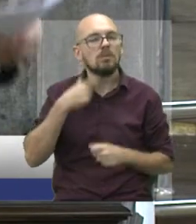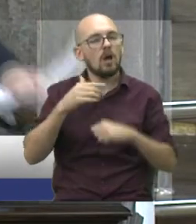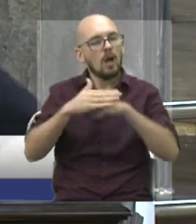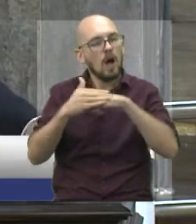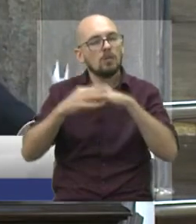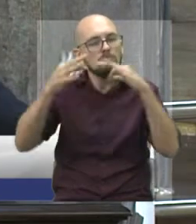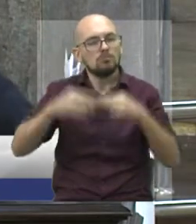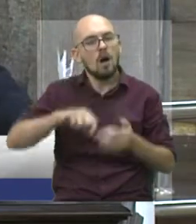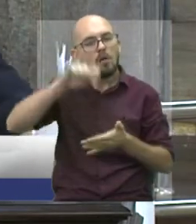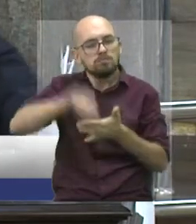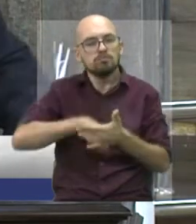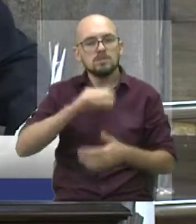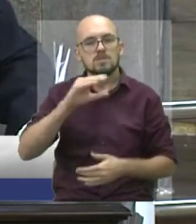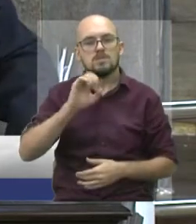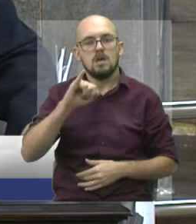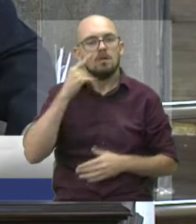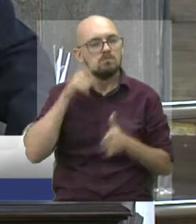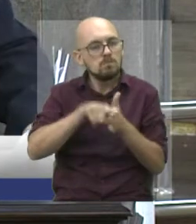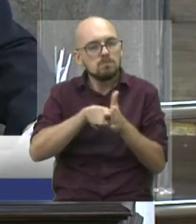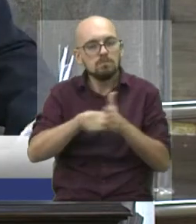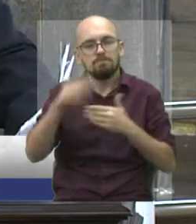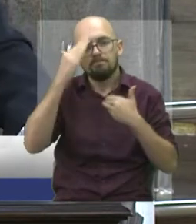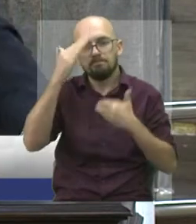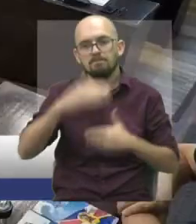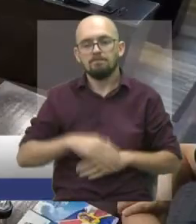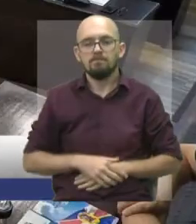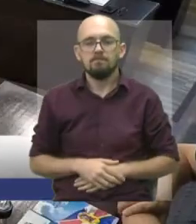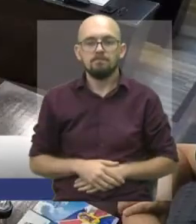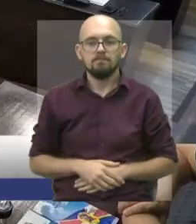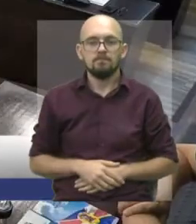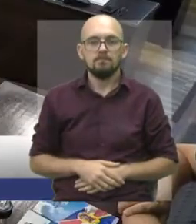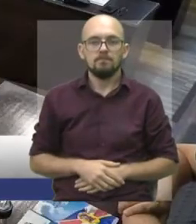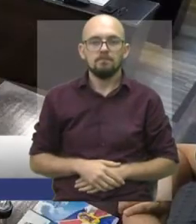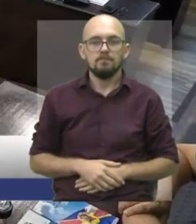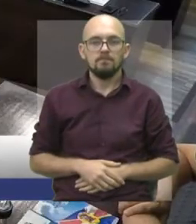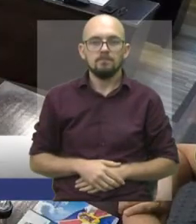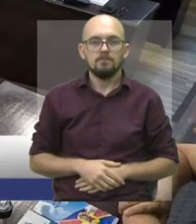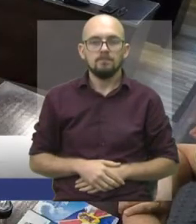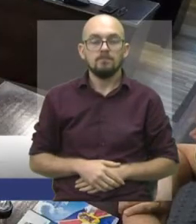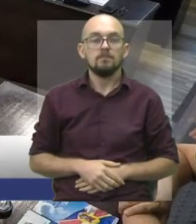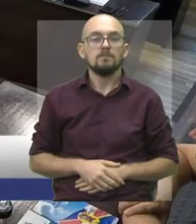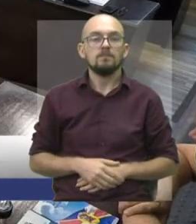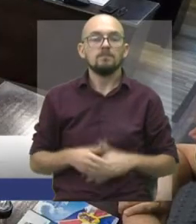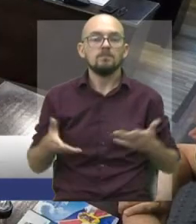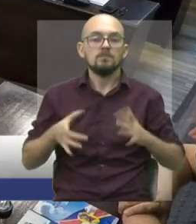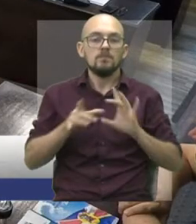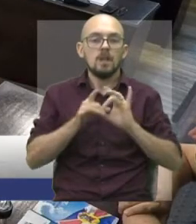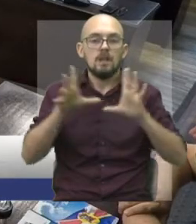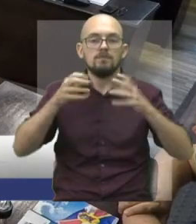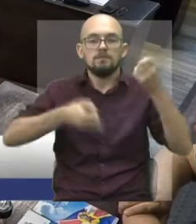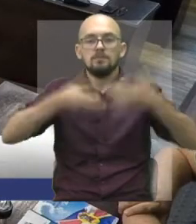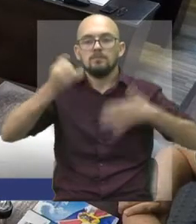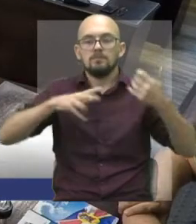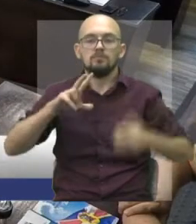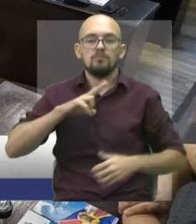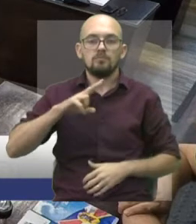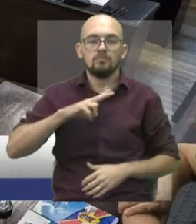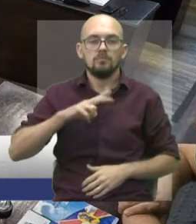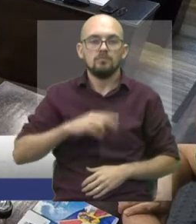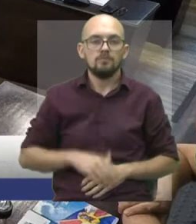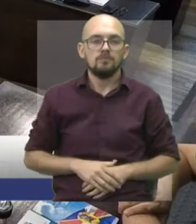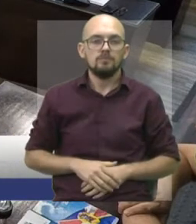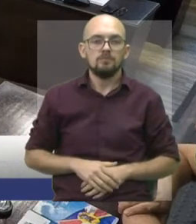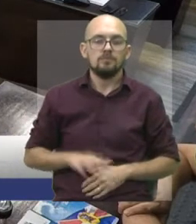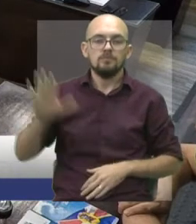gente investigar isso de perto. Muito obrigado. A palavra é livre em explicações pessoais. Com a